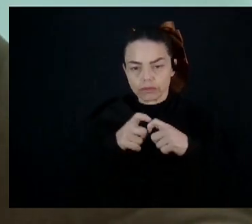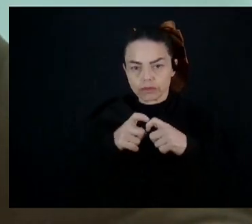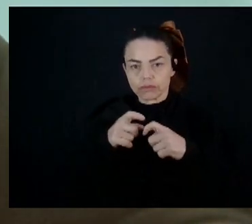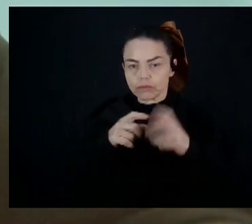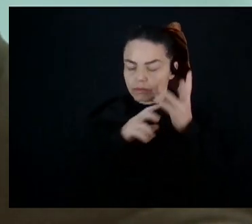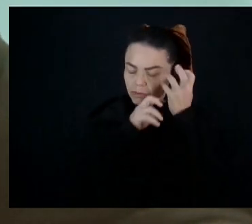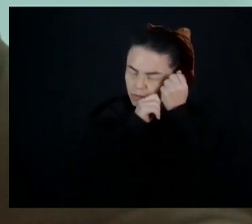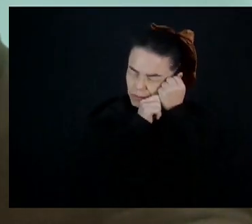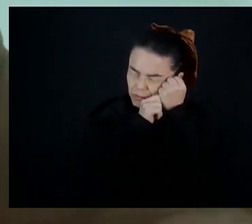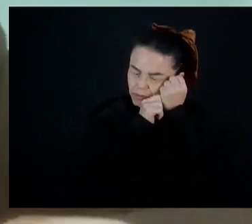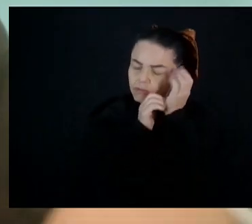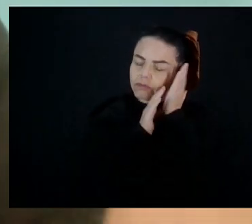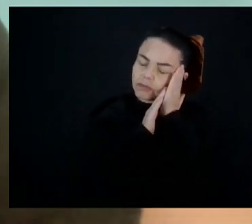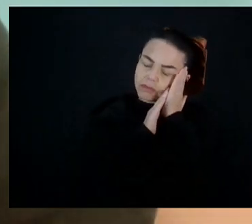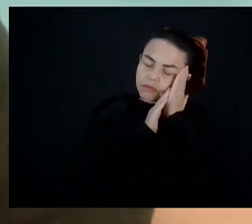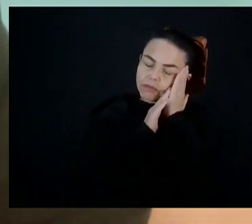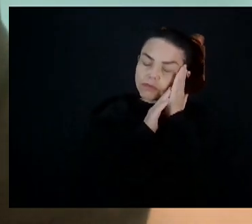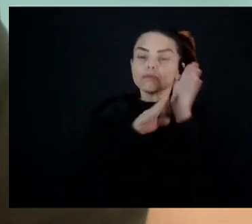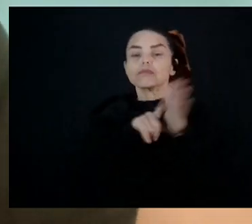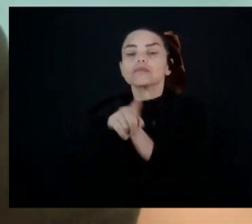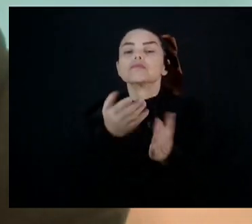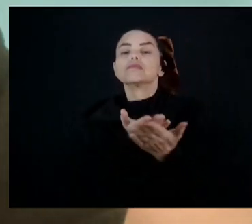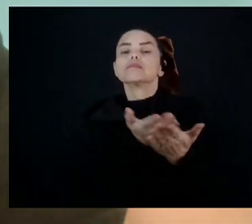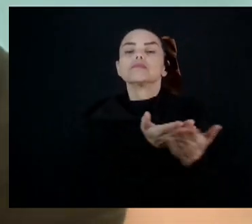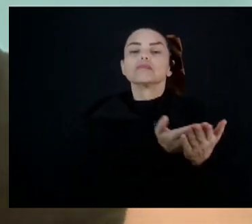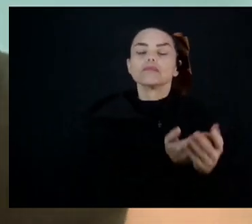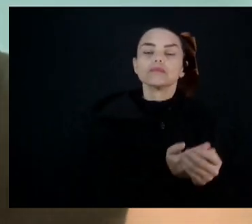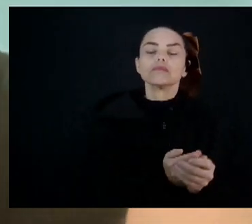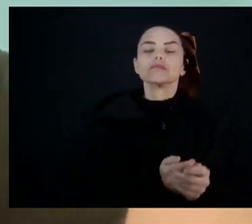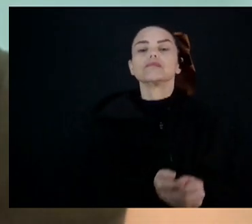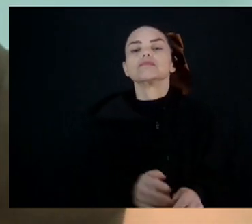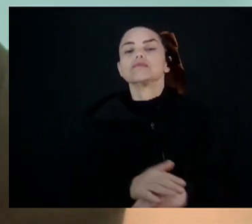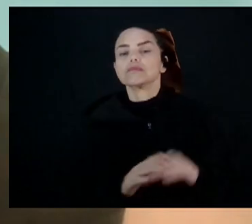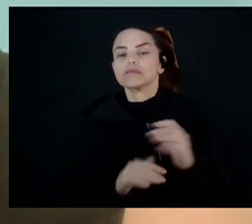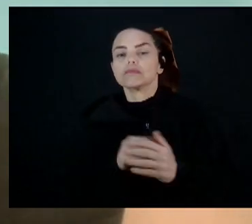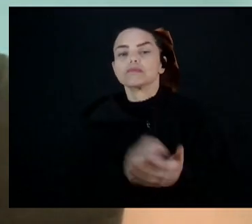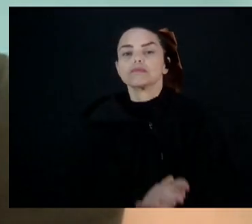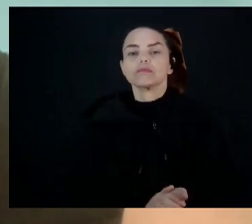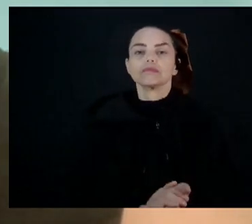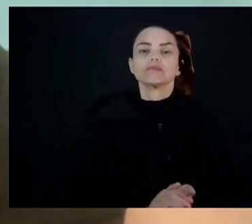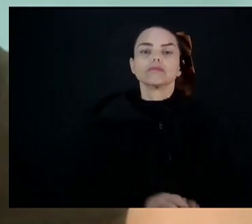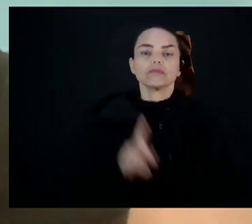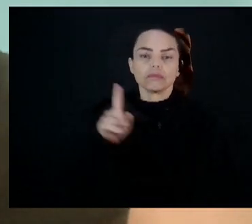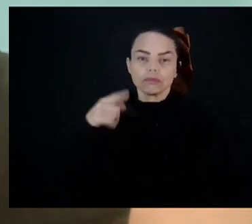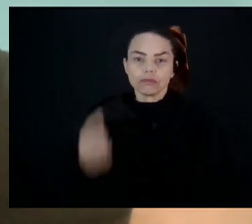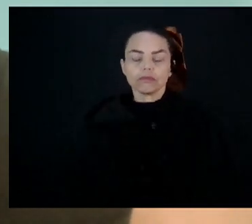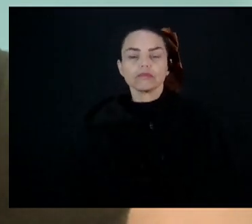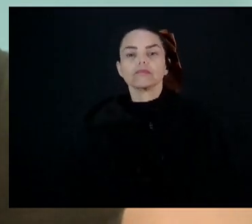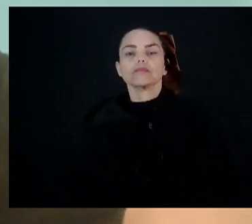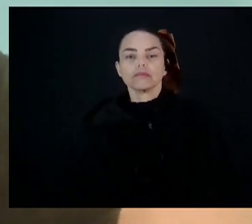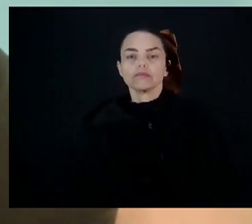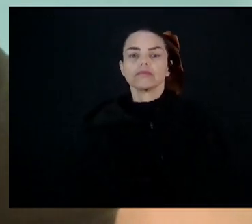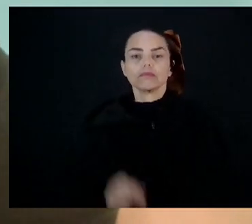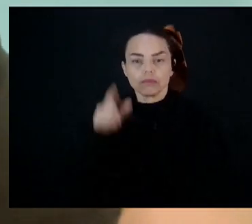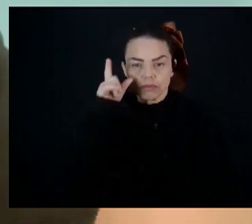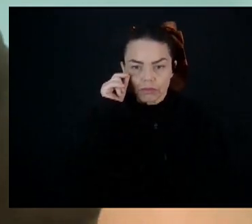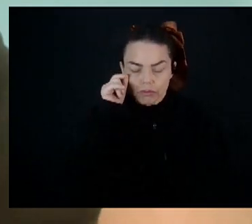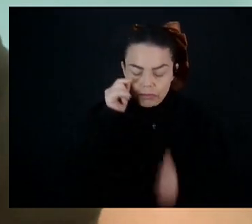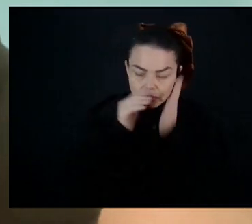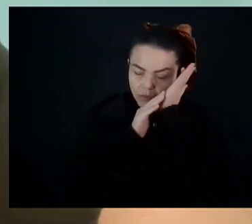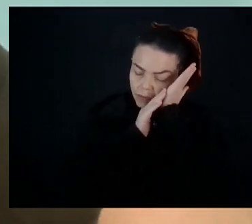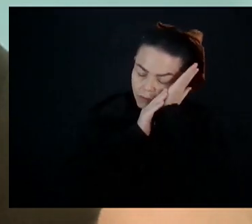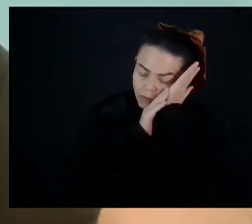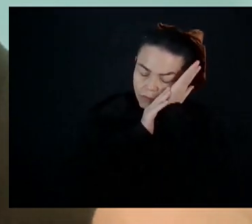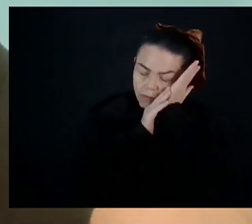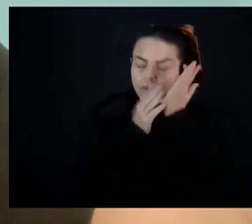uma especialidade, né? Eu tenho que ser especialista numa área para depois ser especialista em sono na área médica, né? E a gente